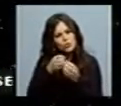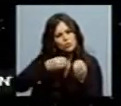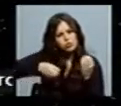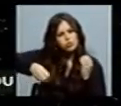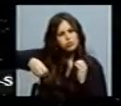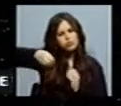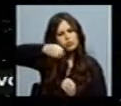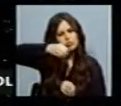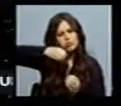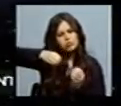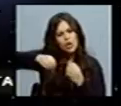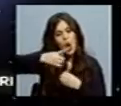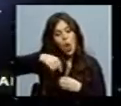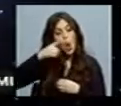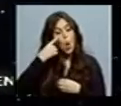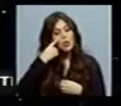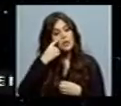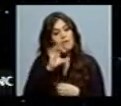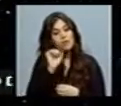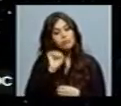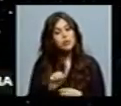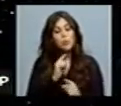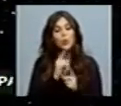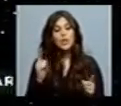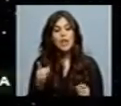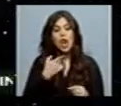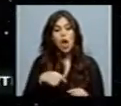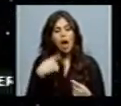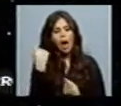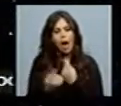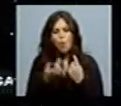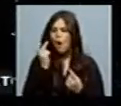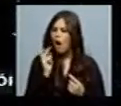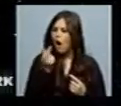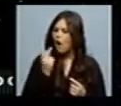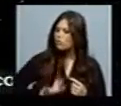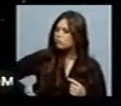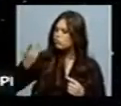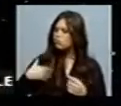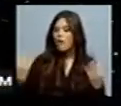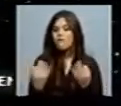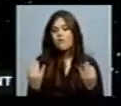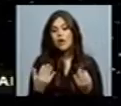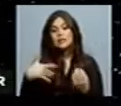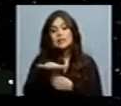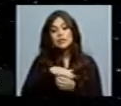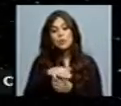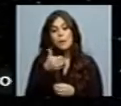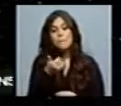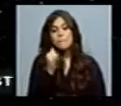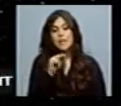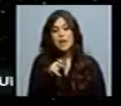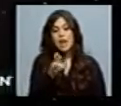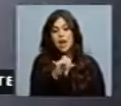E nós conhecemos precisamente este tipo de fenómenos, até porque há alguns anos nós tivemos precisamente o caso de um binário que